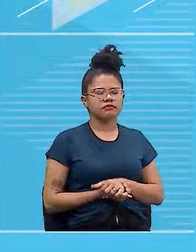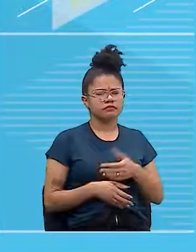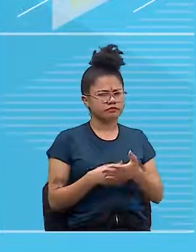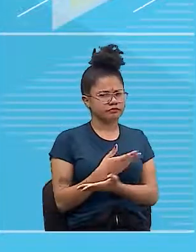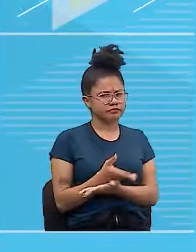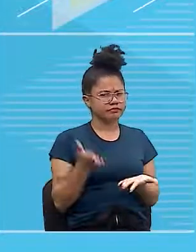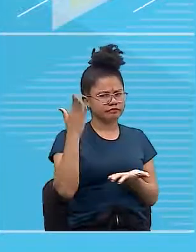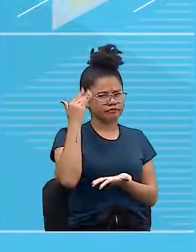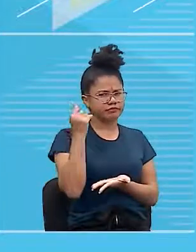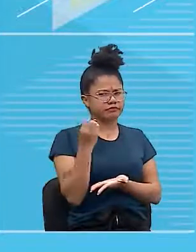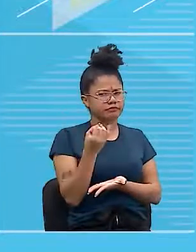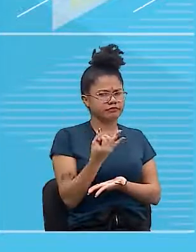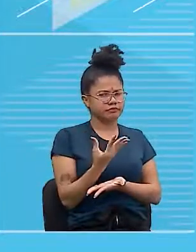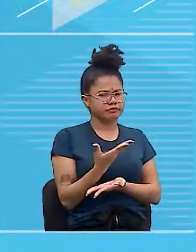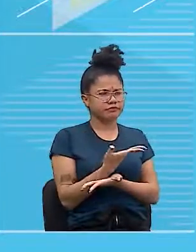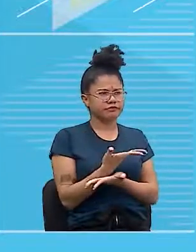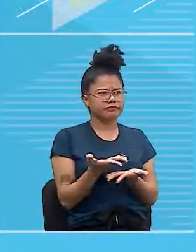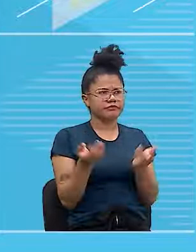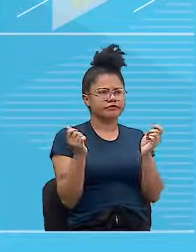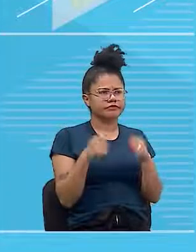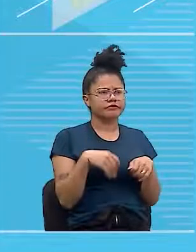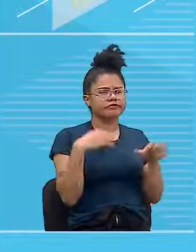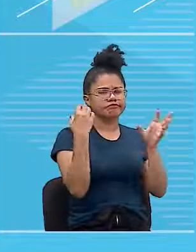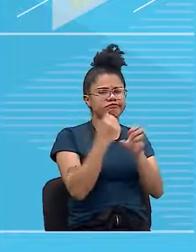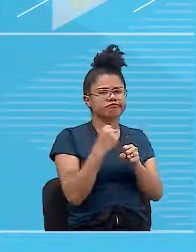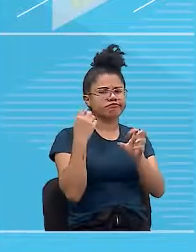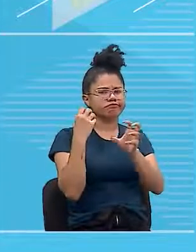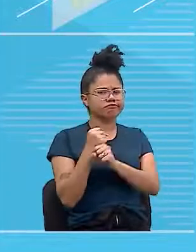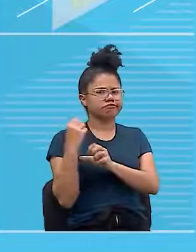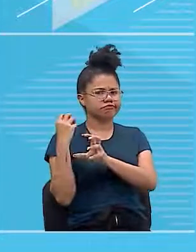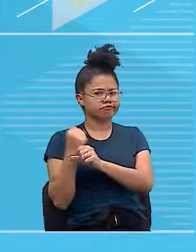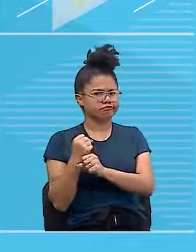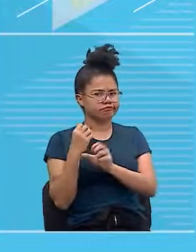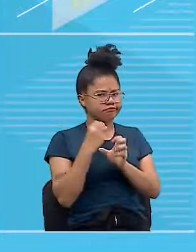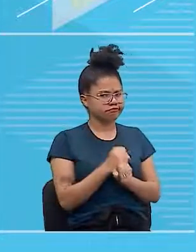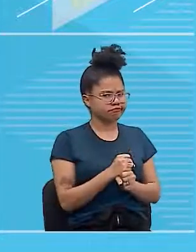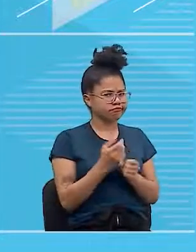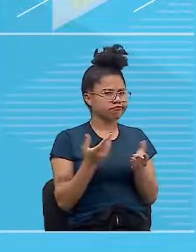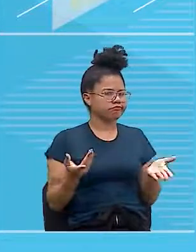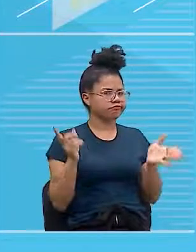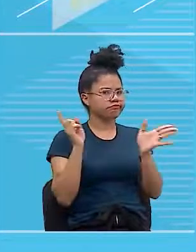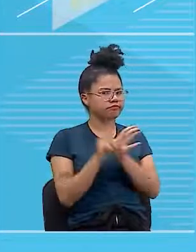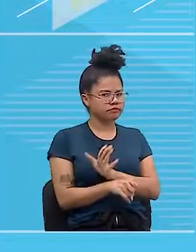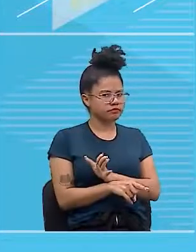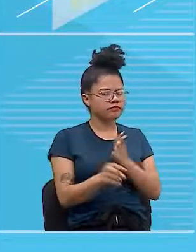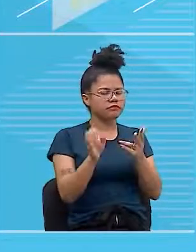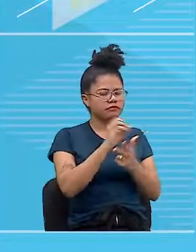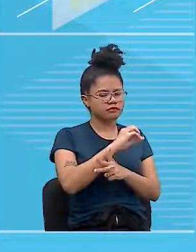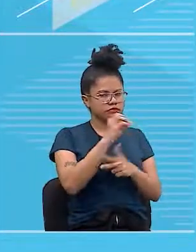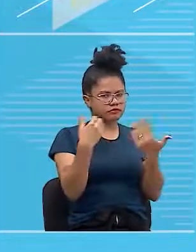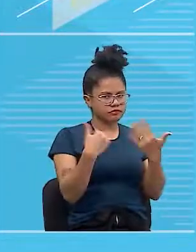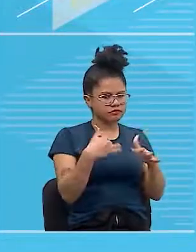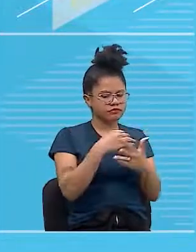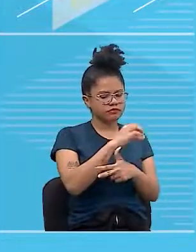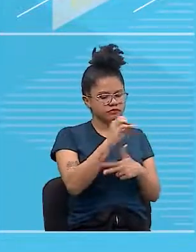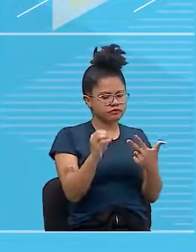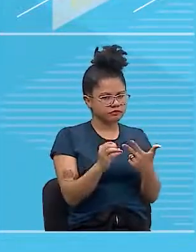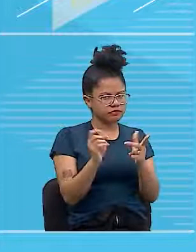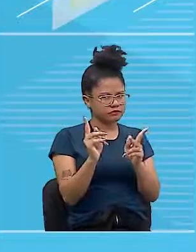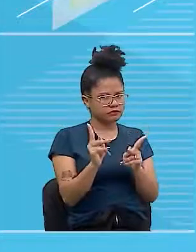Cês tem noção do tanto que vocês iam calcular aqui a questão de vestibular também viu